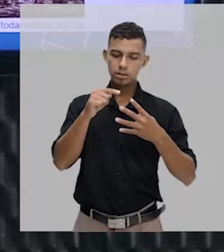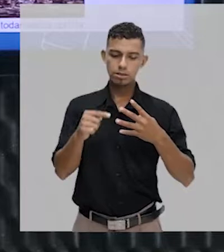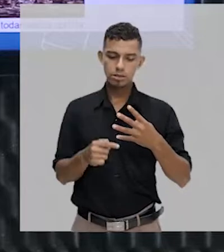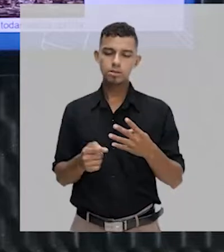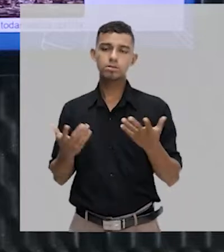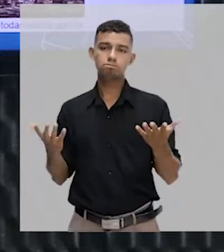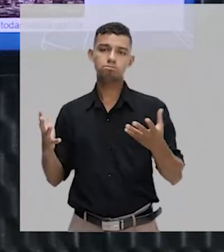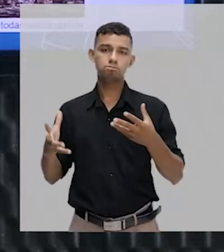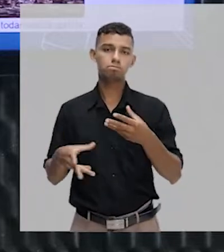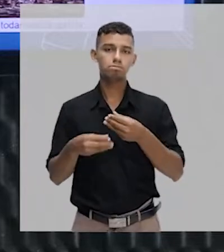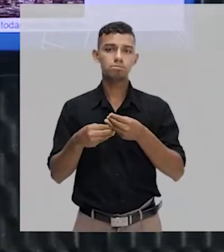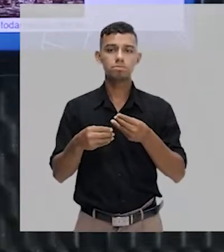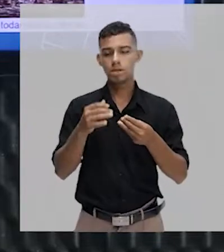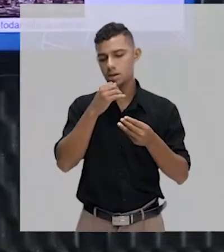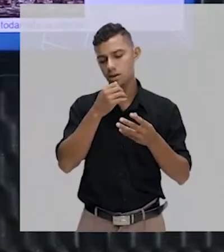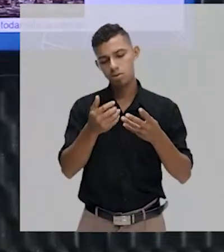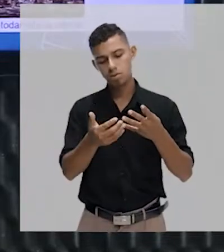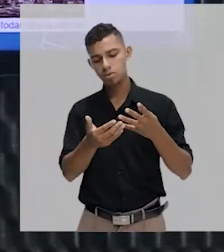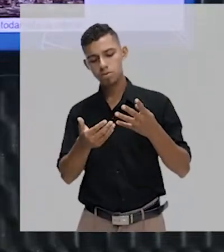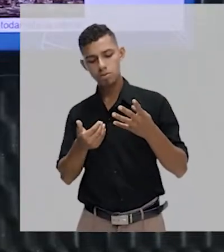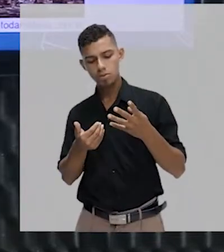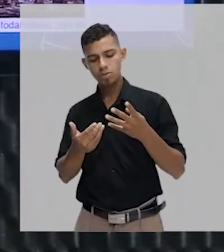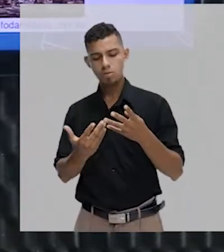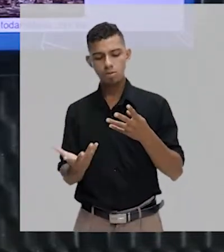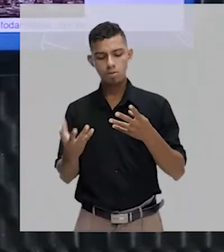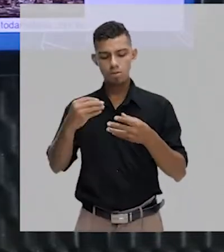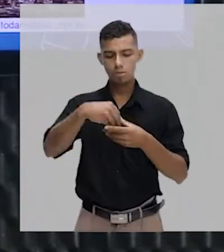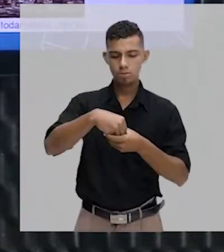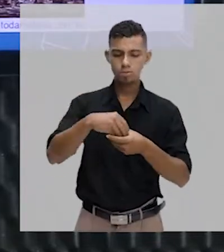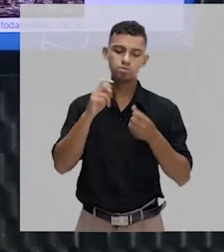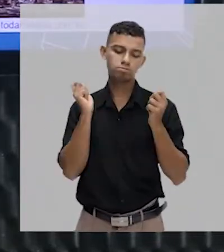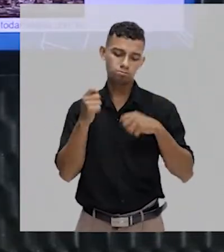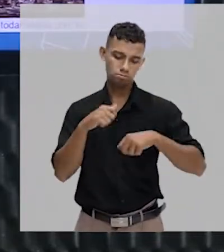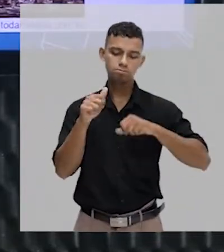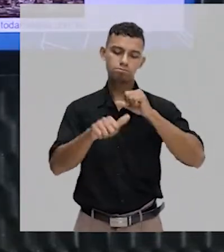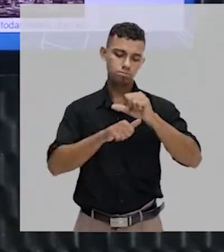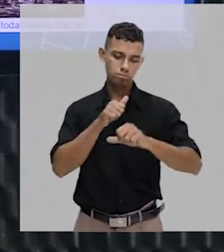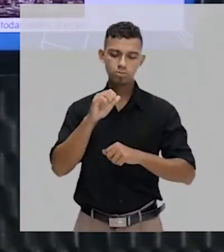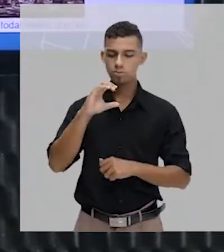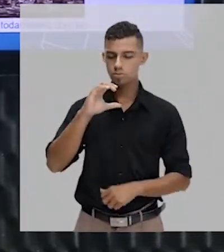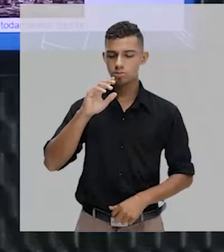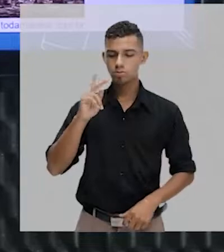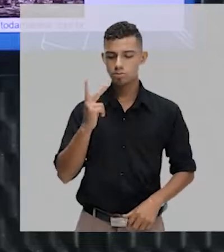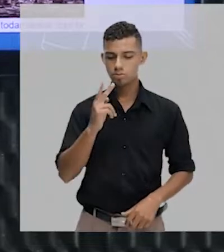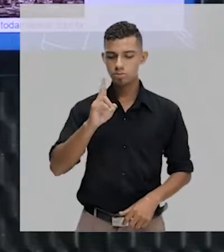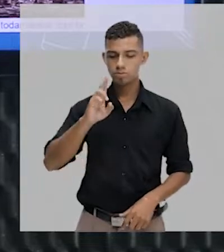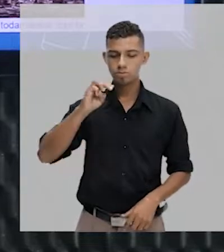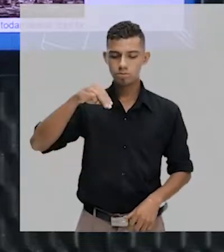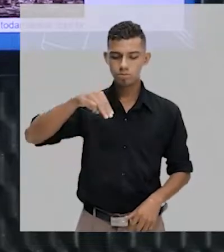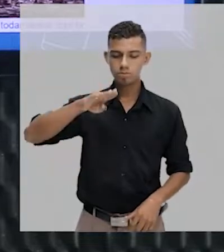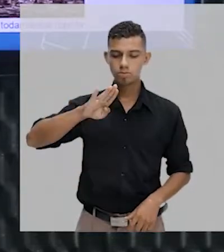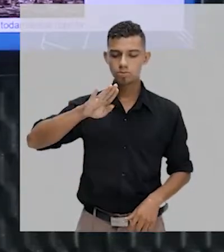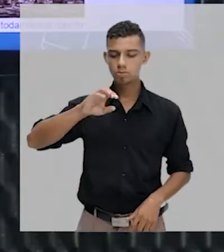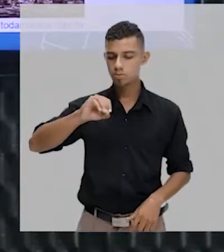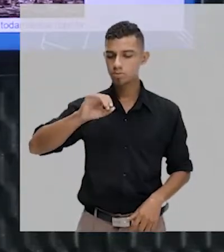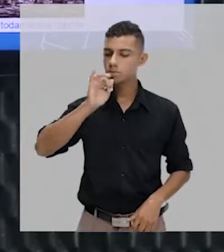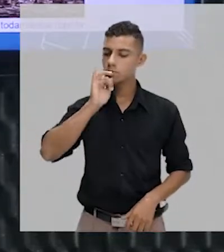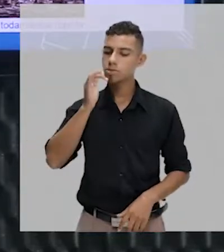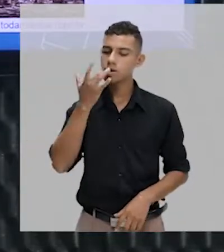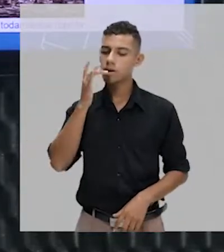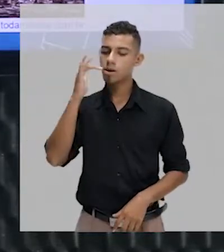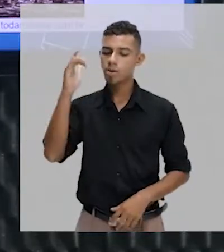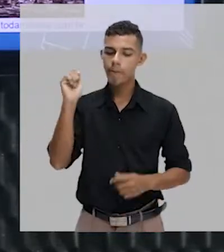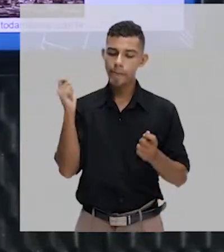puder acrescentar um, retirar um pouco do outro, então a gente poderia transformar o chumbo em ouro, certo? E